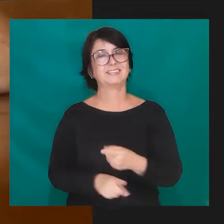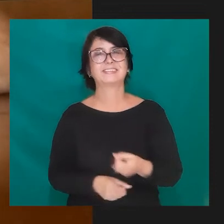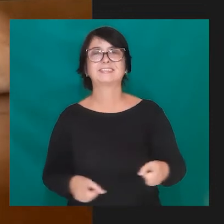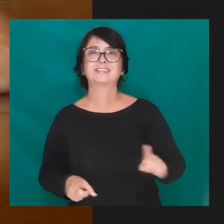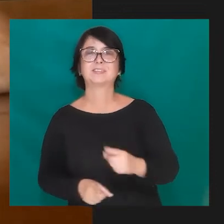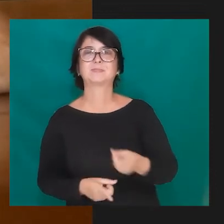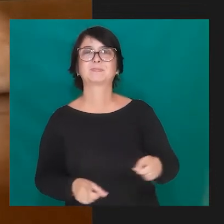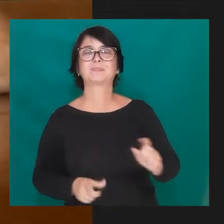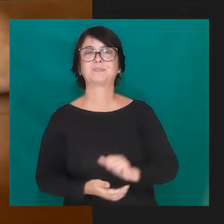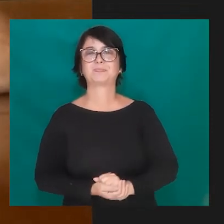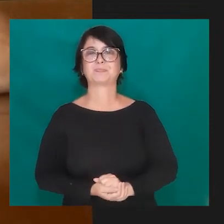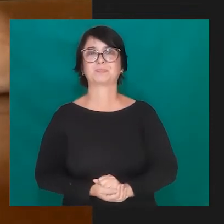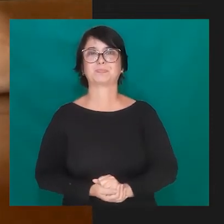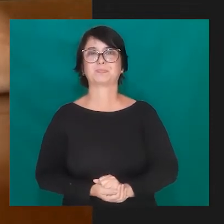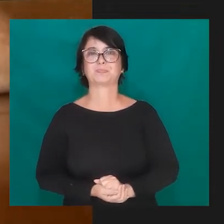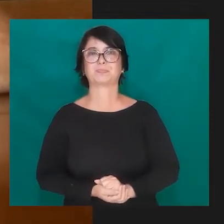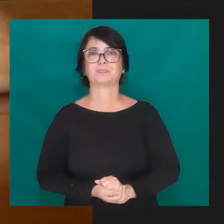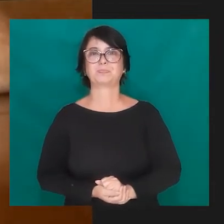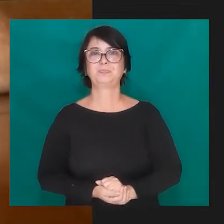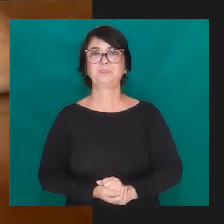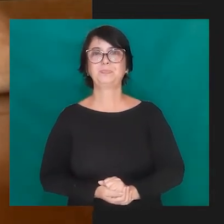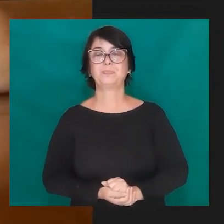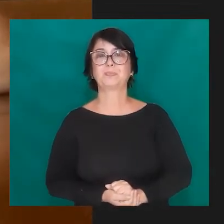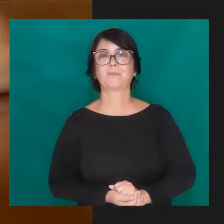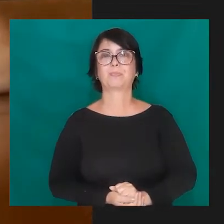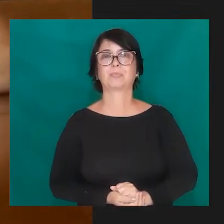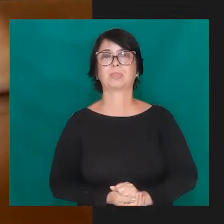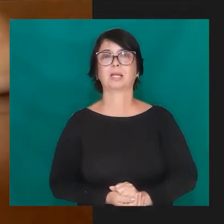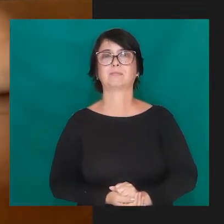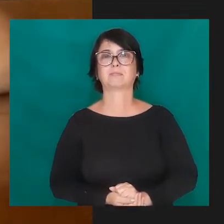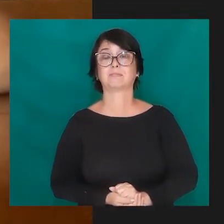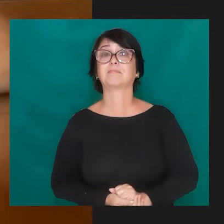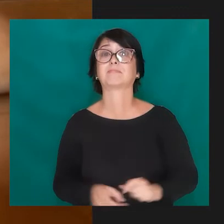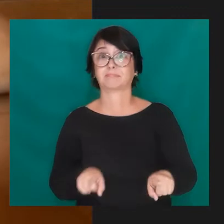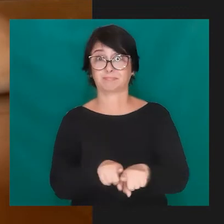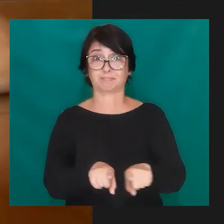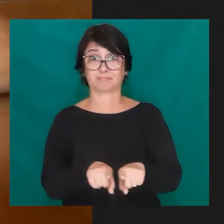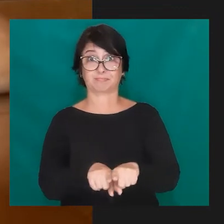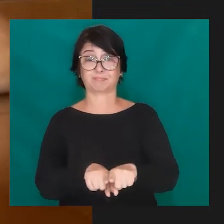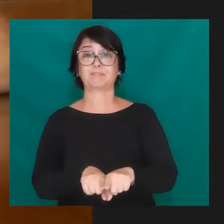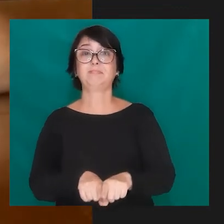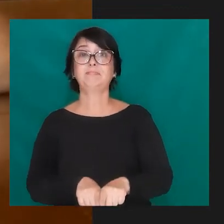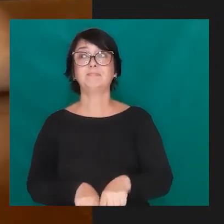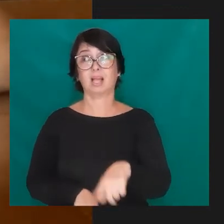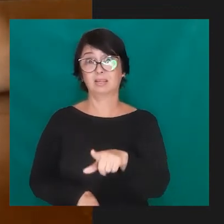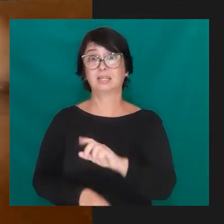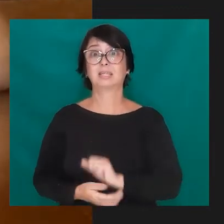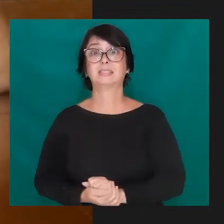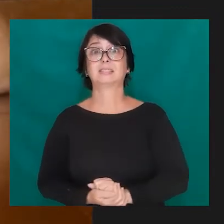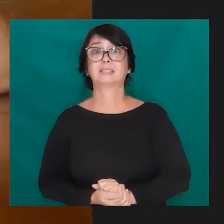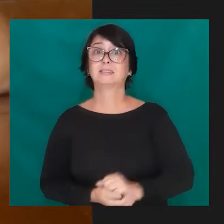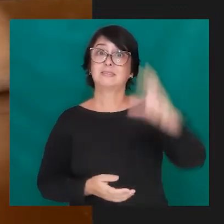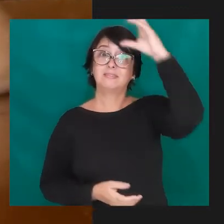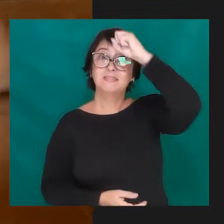dá esse start, essa apresentação. E, inclusive, uma coisa que a gente